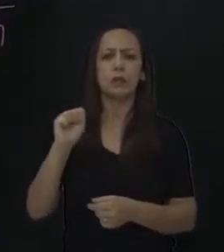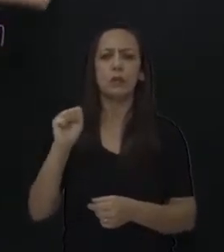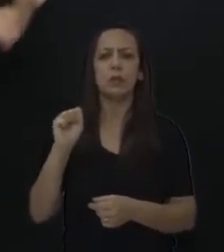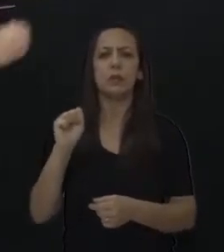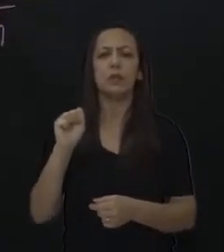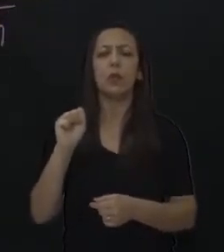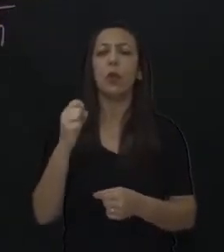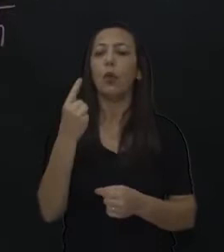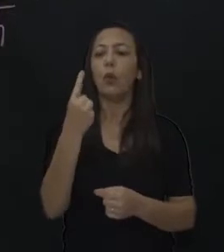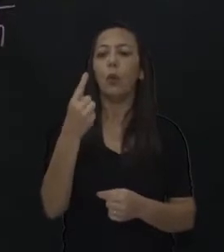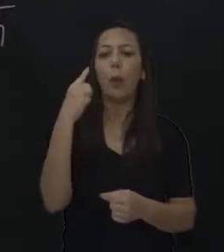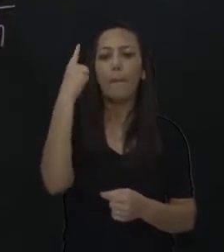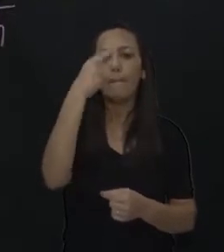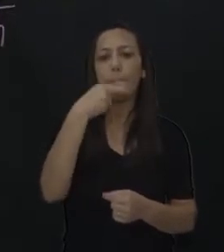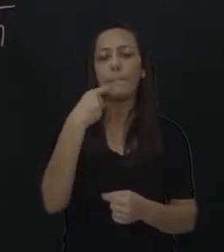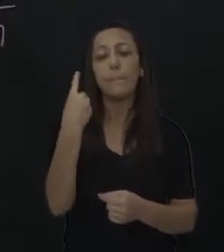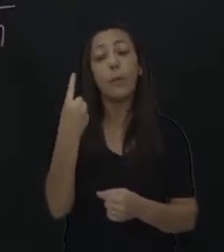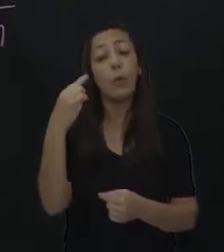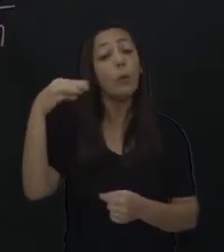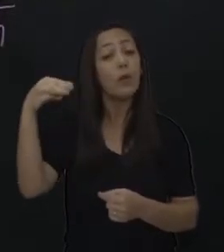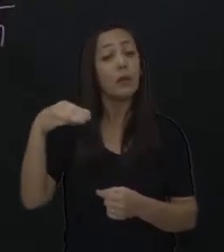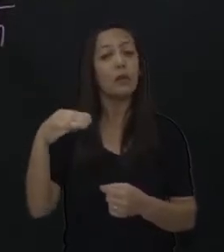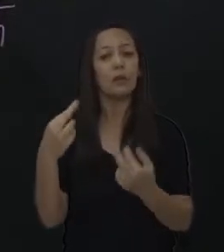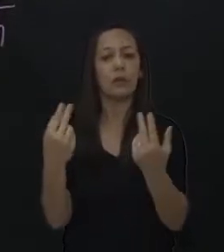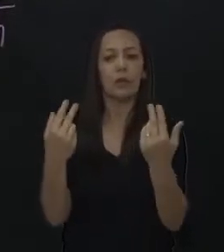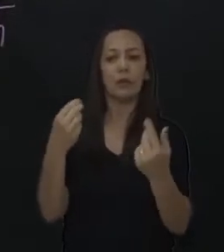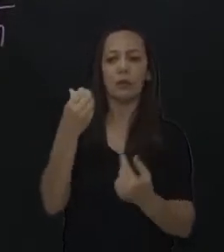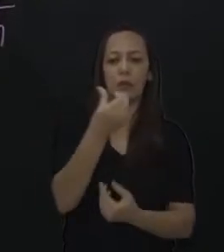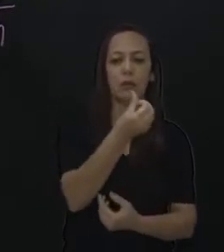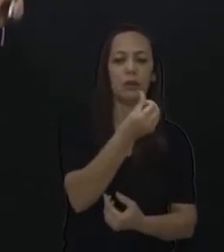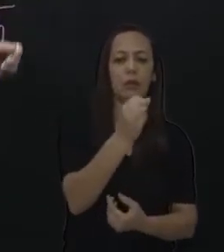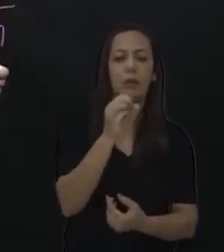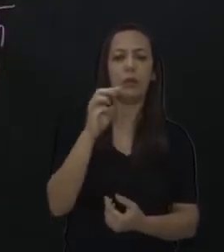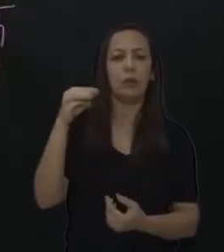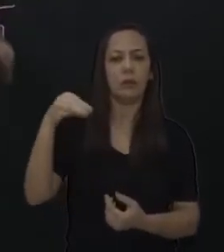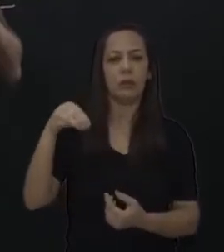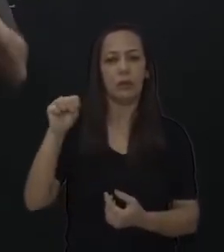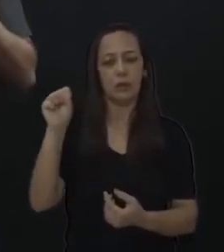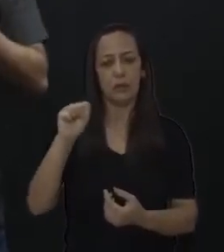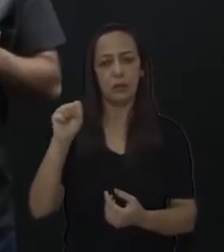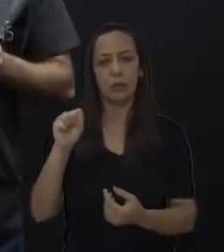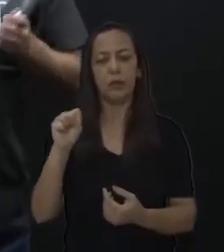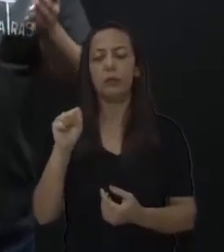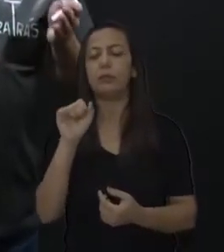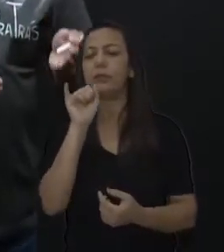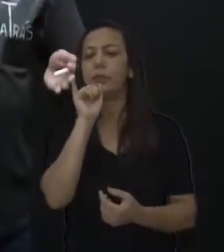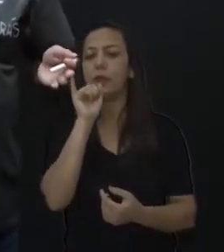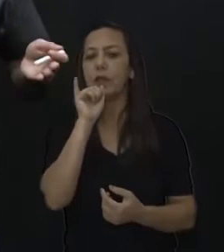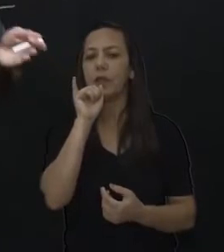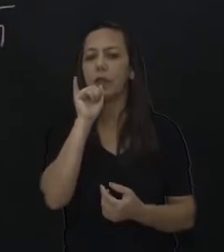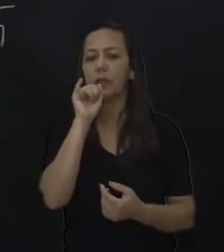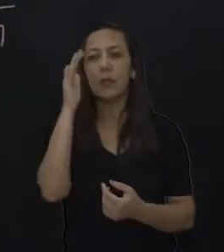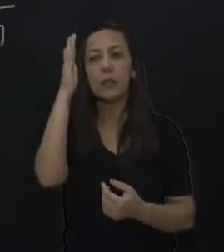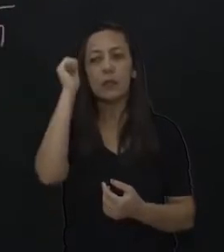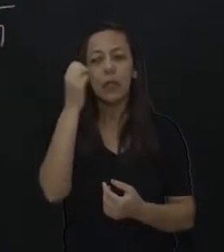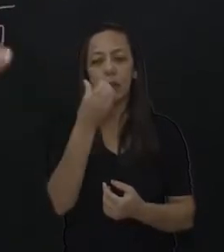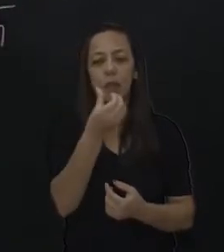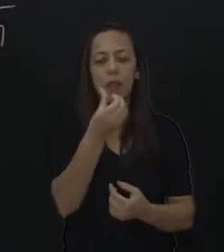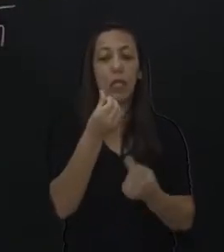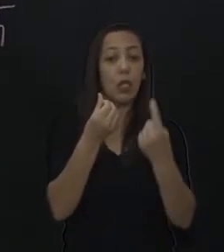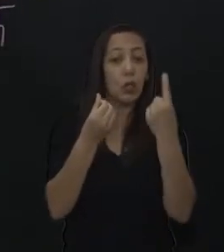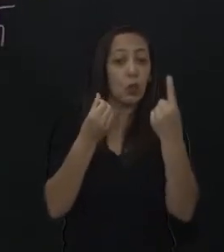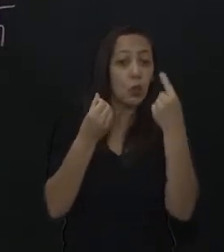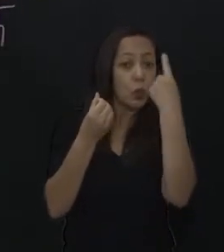minuto equivale a 60 segundos. Logo então, se eu quiser descobrir a quantidade de segundos em 1